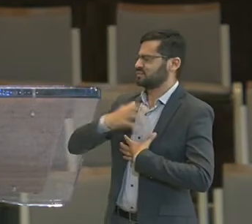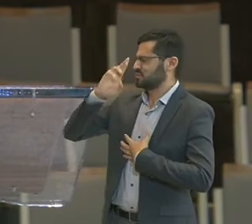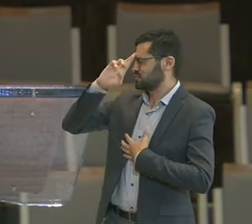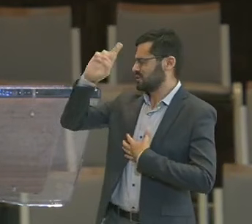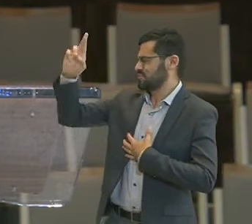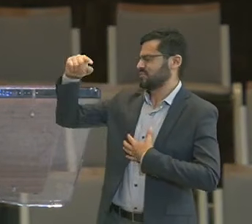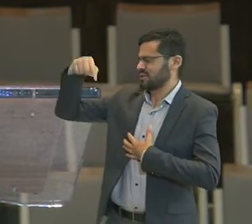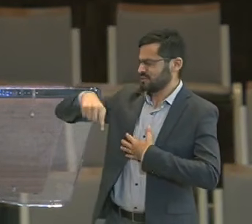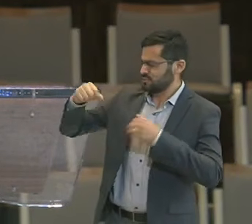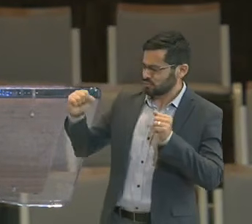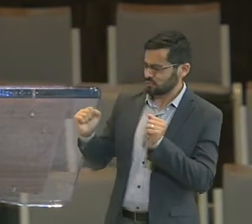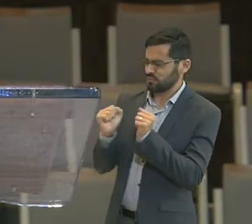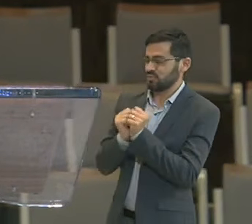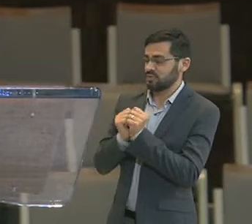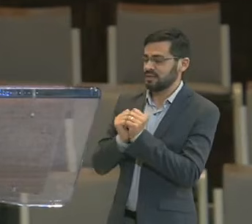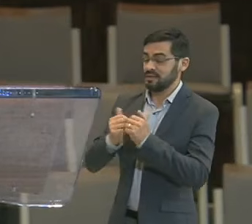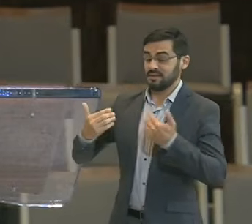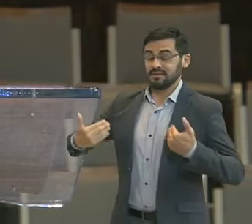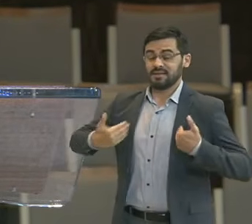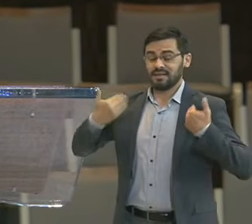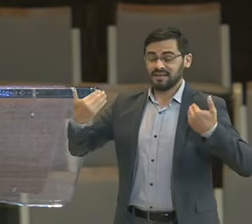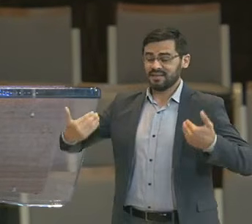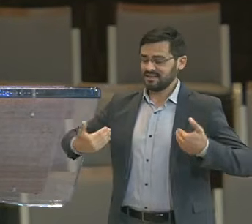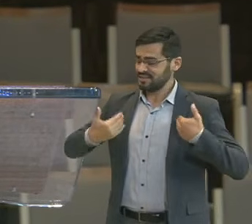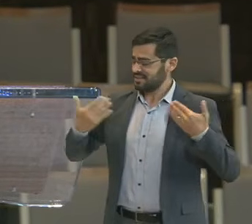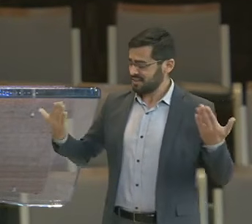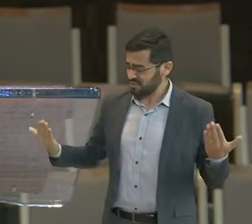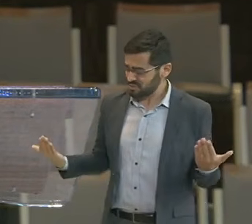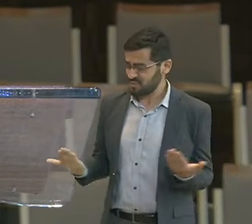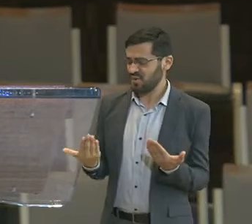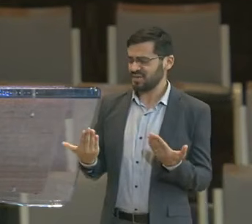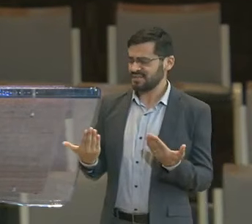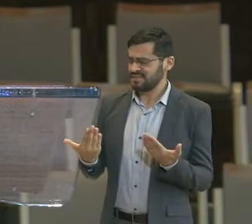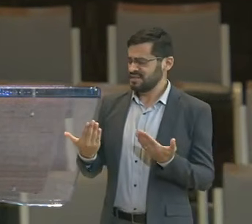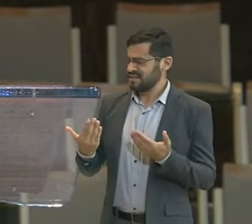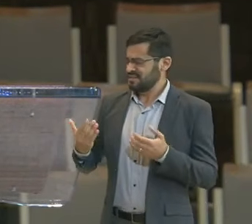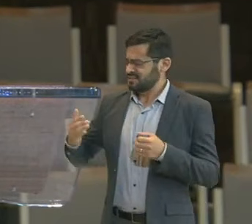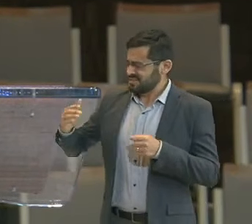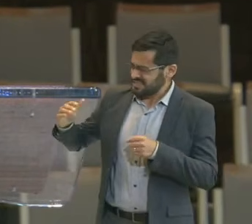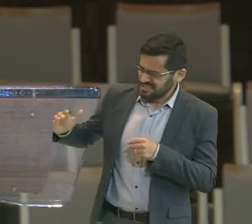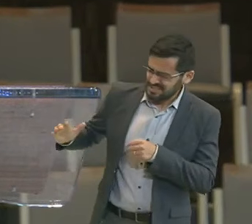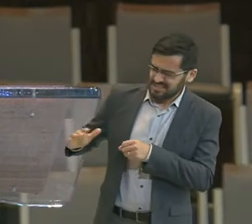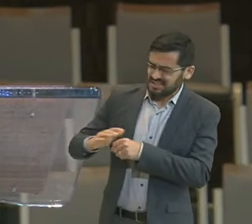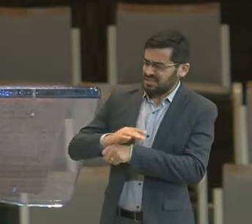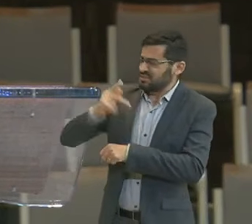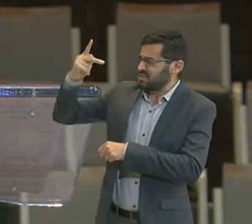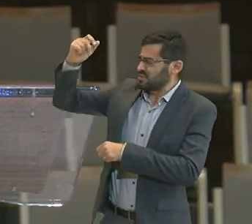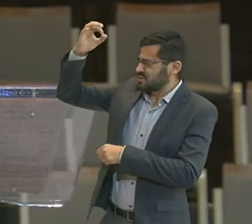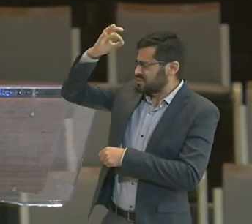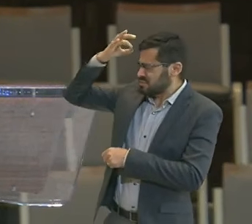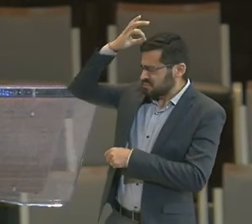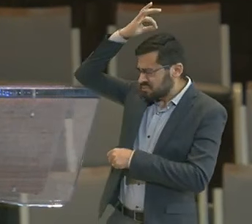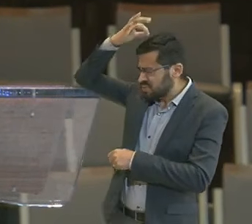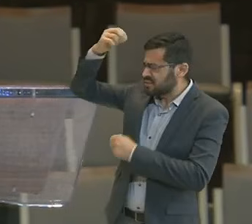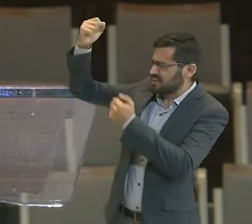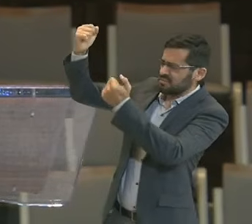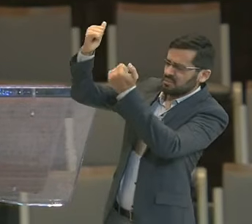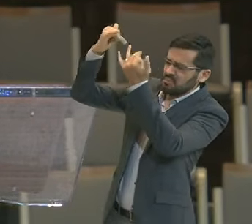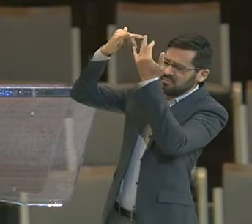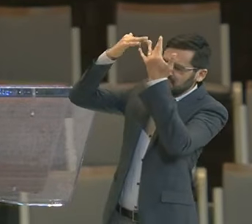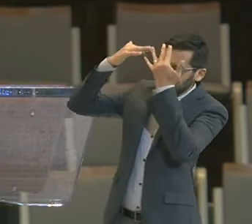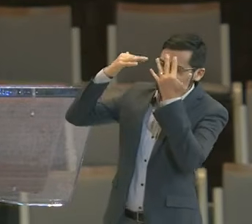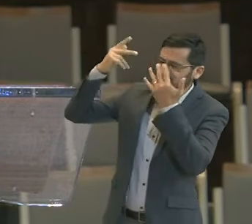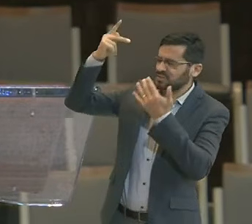Senhor, que a alegria agora seja pelo derramar do Teu Espírito, da Tua bênção, da